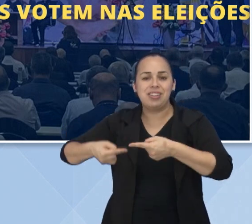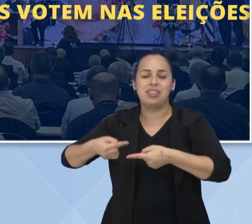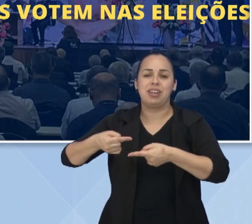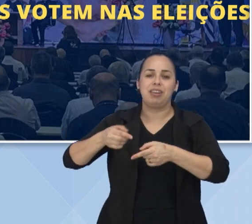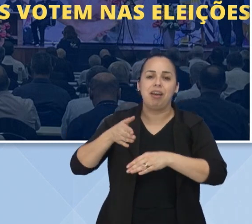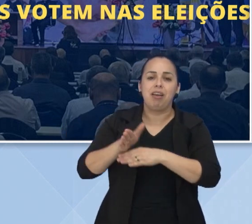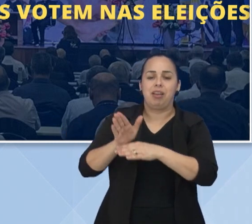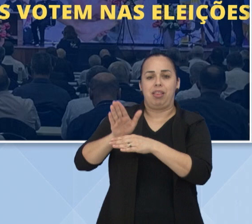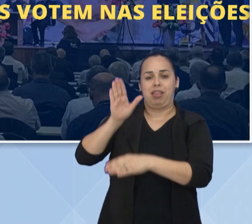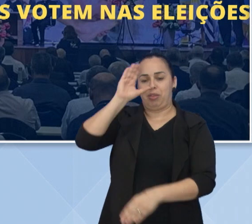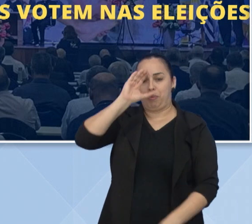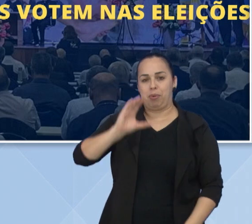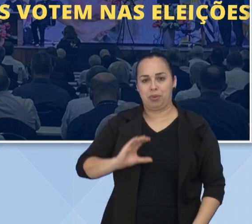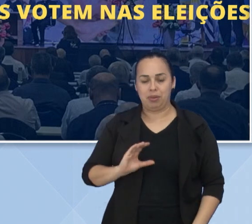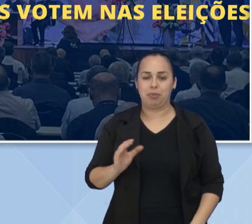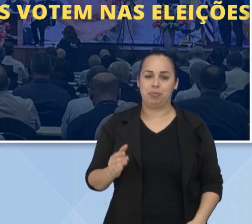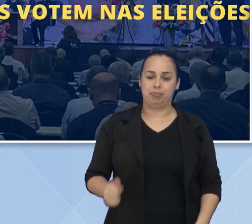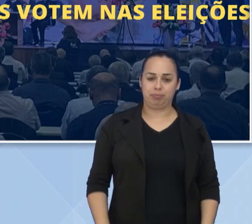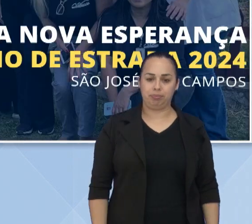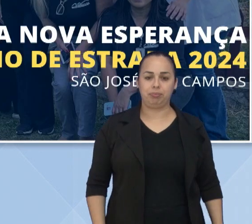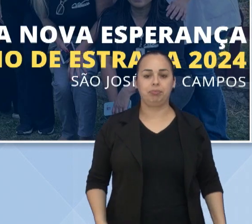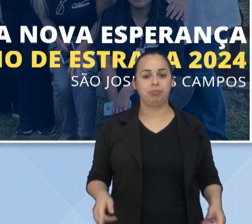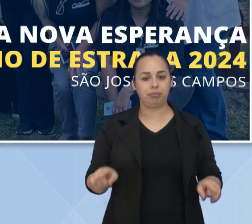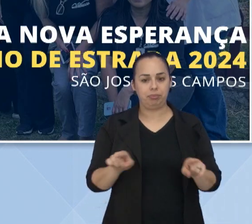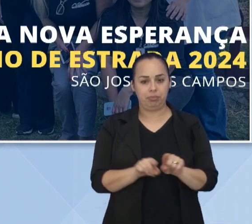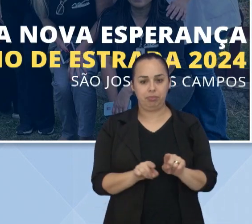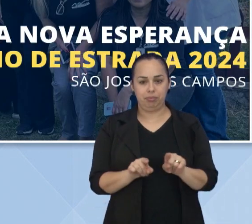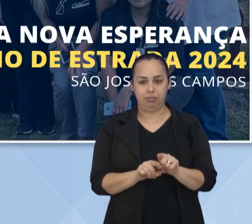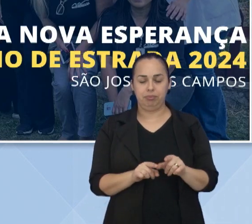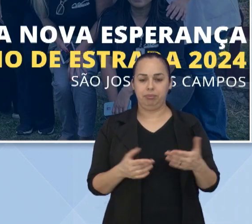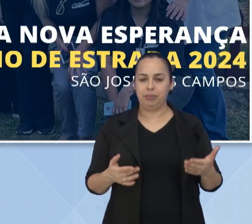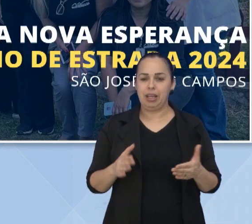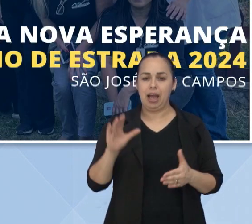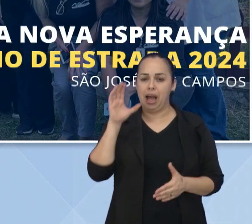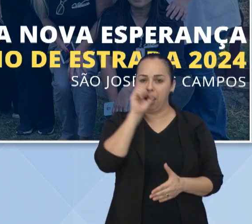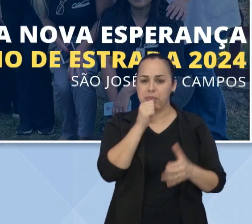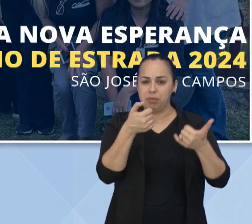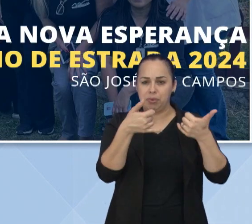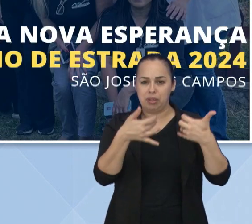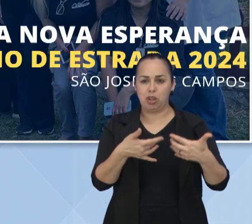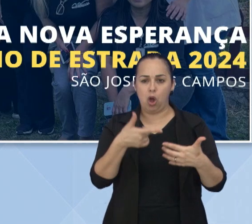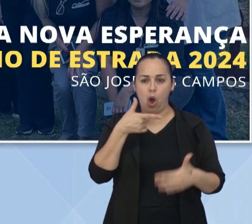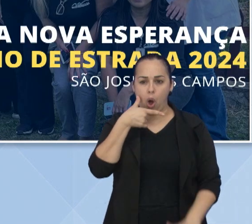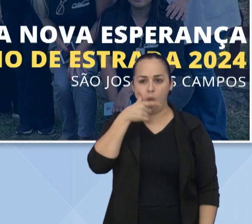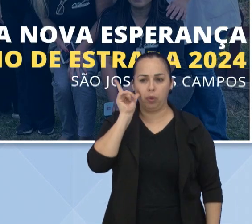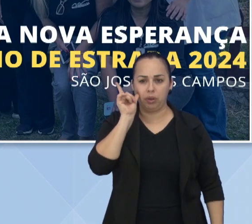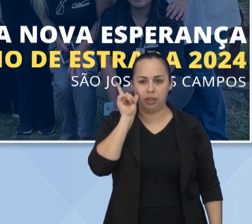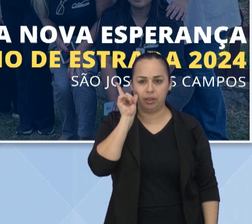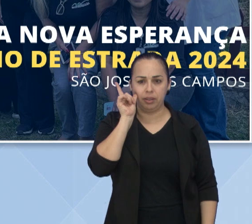povo. Pode passar, por favor? Também, senhor presidente, de uma maneira bem rápida, ontem,